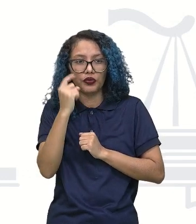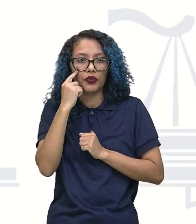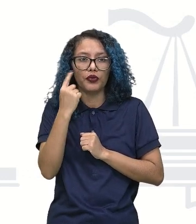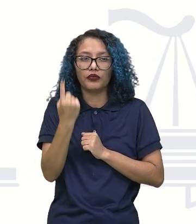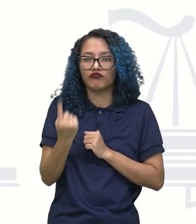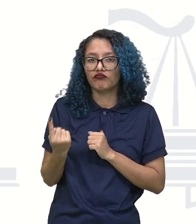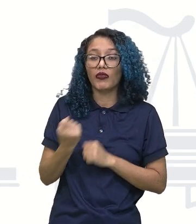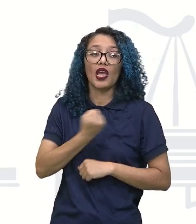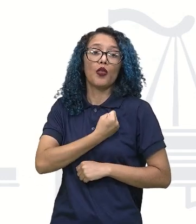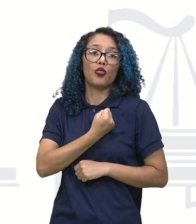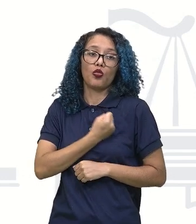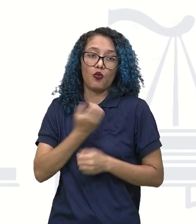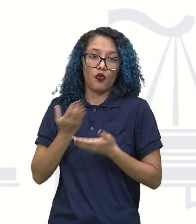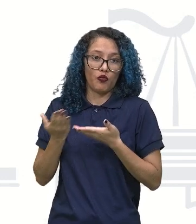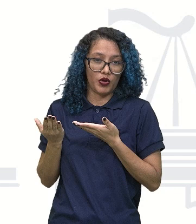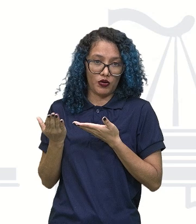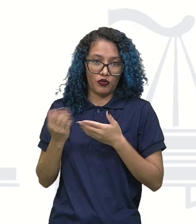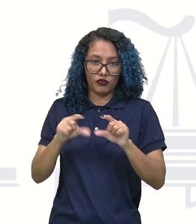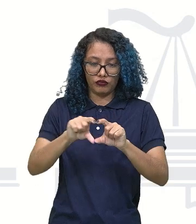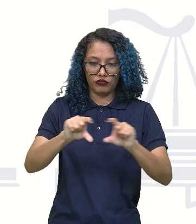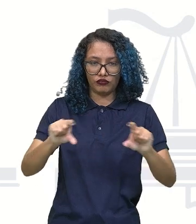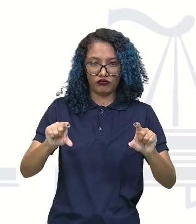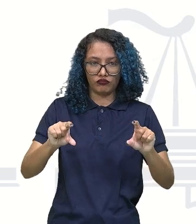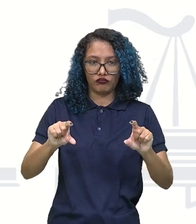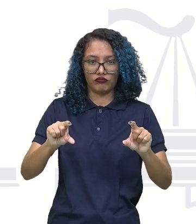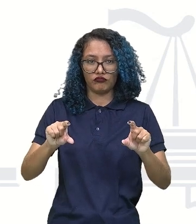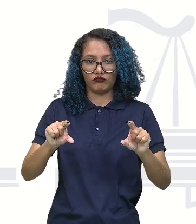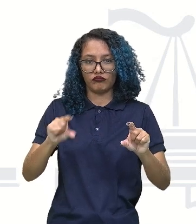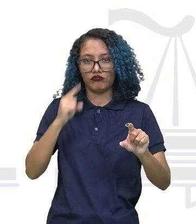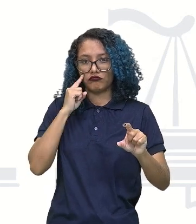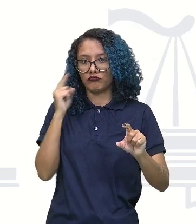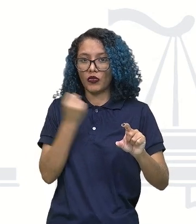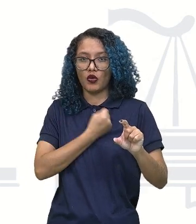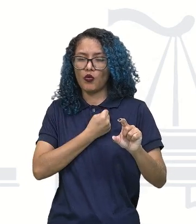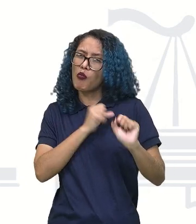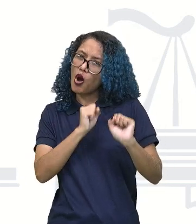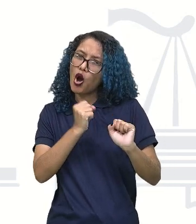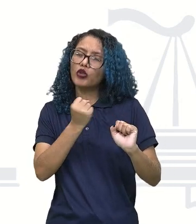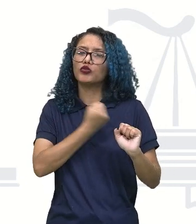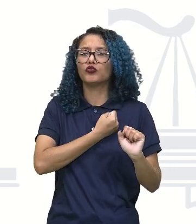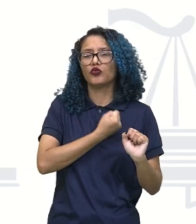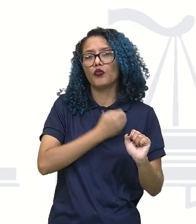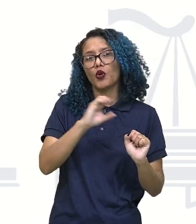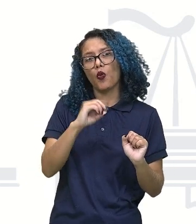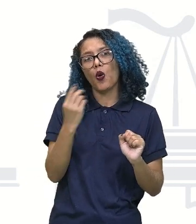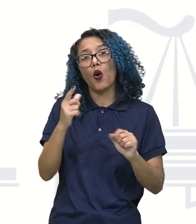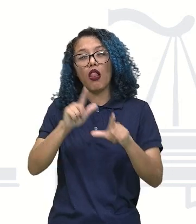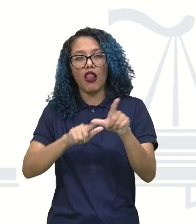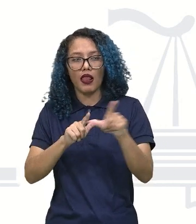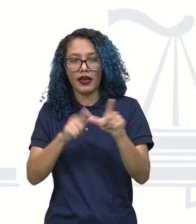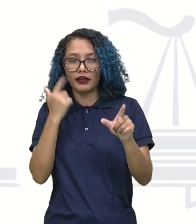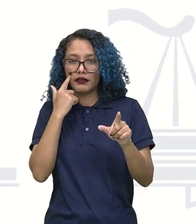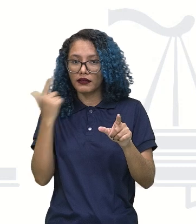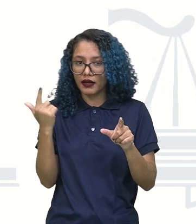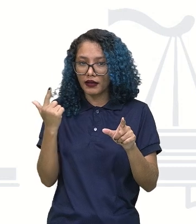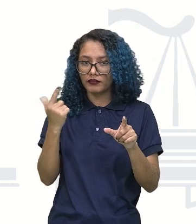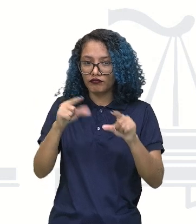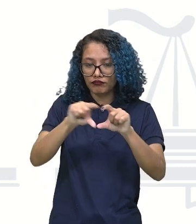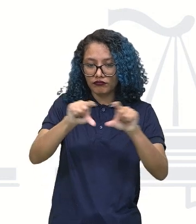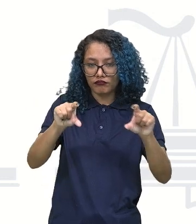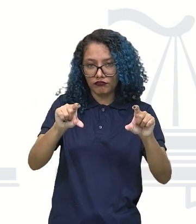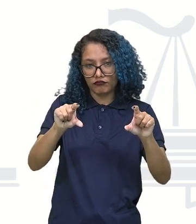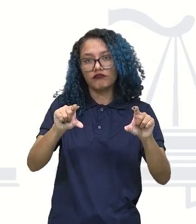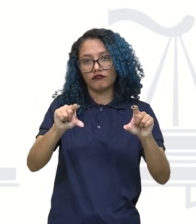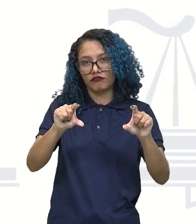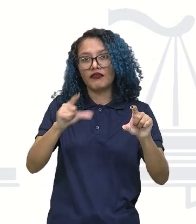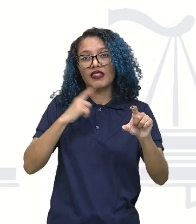esse aqui, tá, pessoal? Esse código aqui é um númerozinho ou uma letra, um caractere que vai aparecer aqui nessa caixinha.